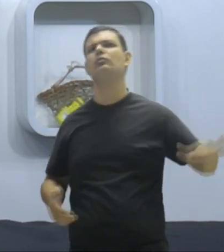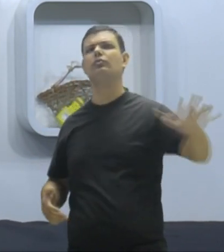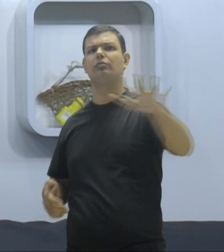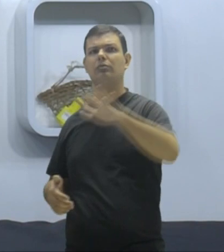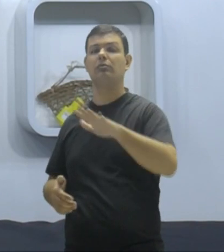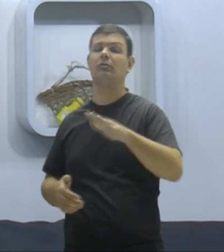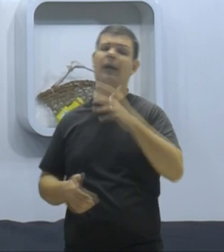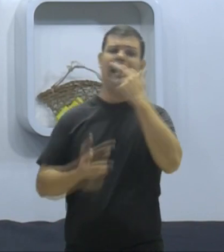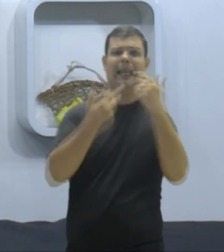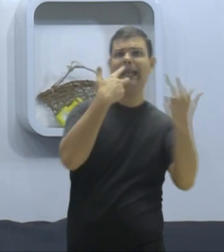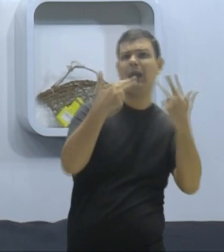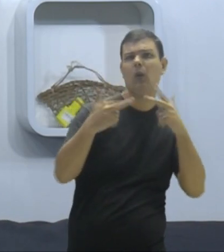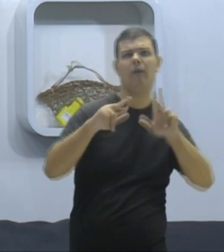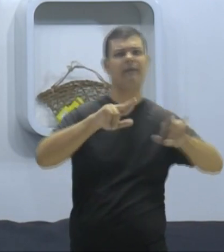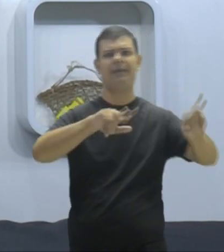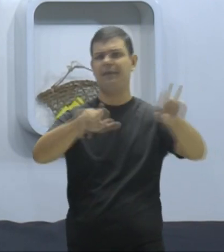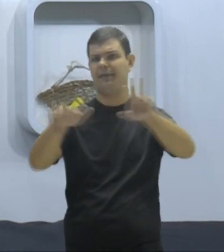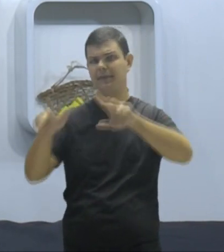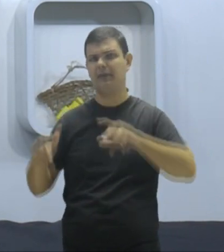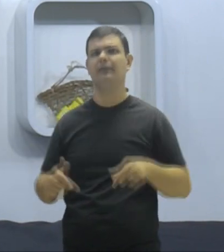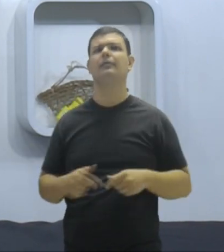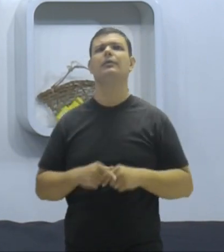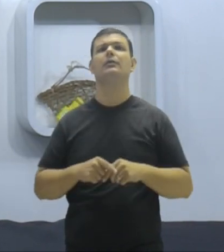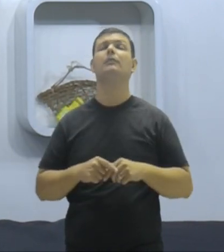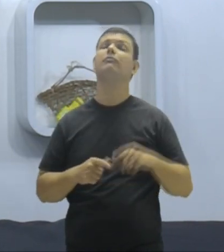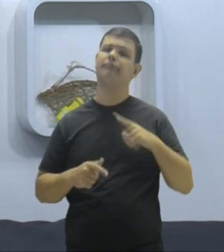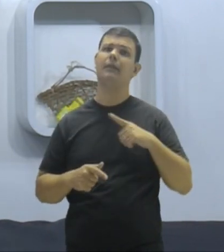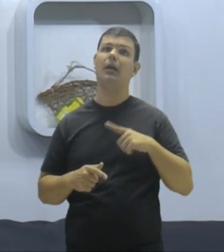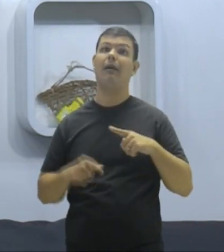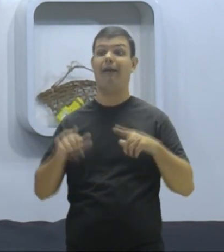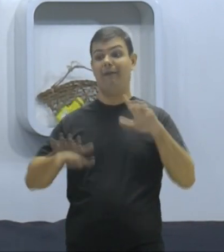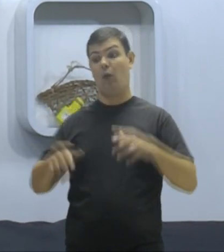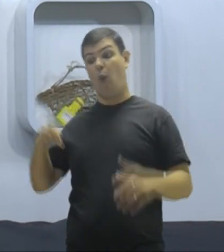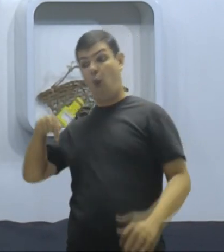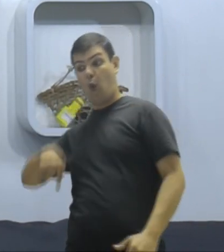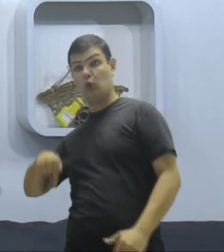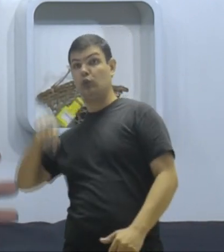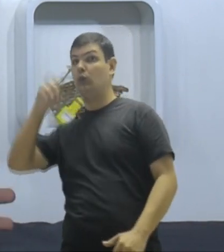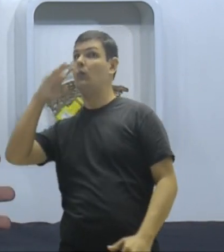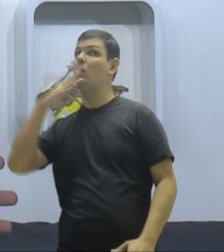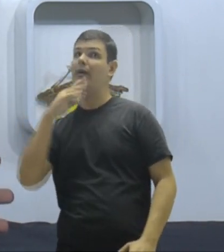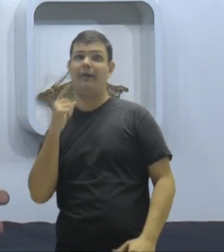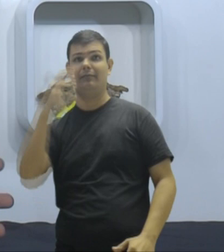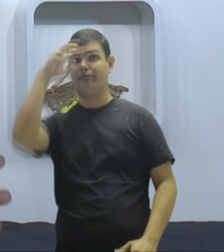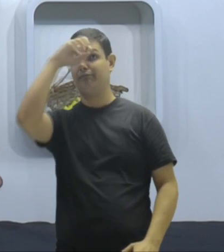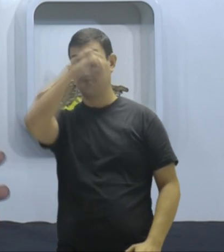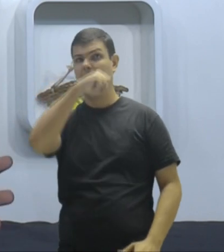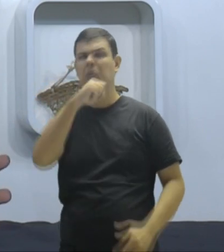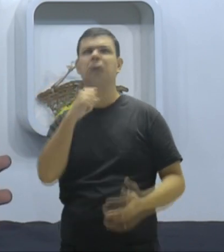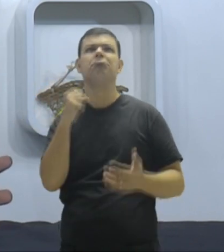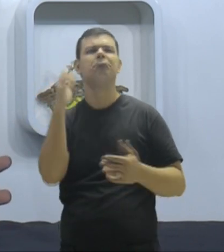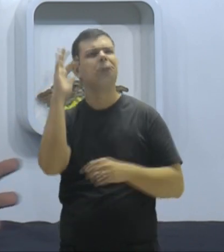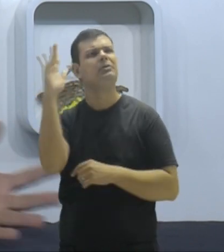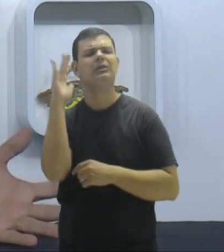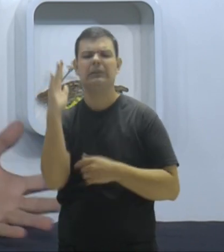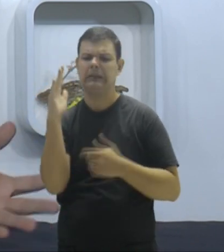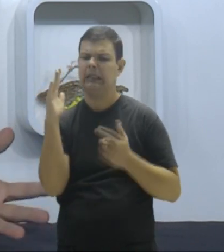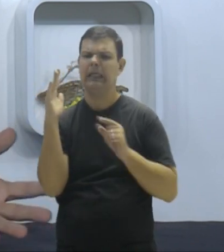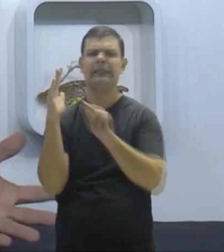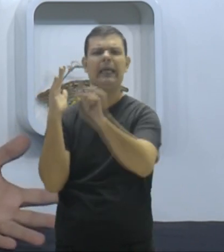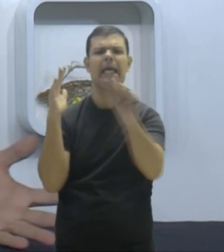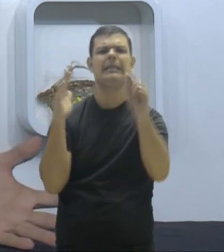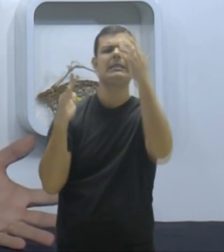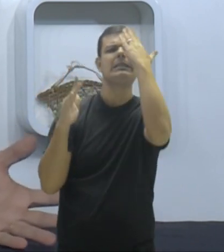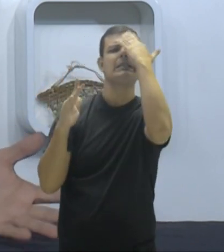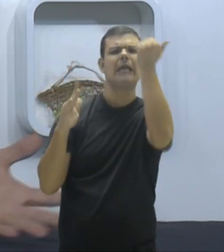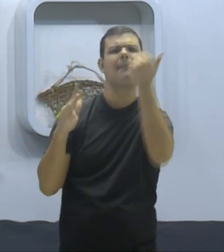vários dialetos, né, outras línguas que nós não conhecemos. Se nós pararmos hoje e perguntarmos, quem aqui